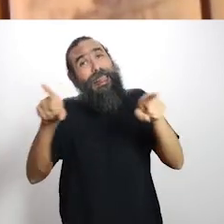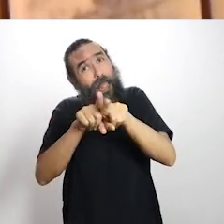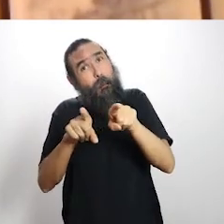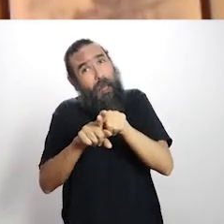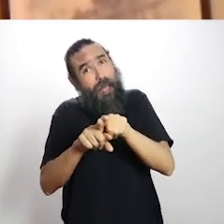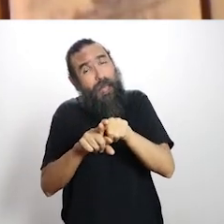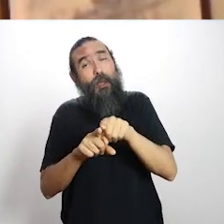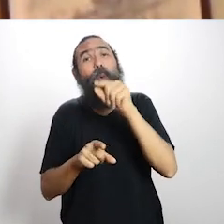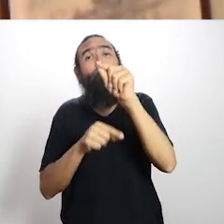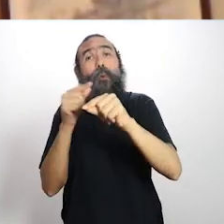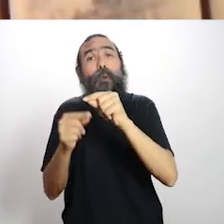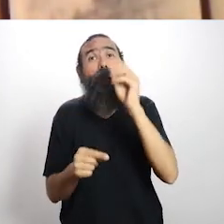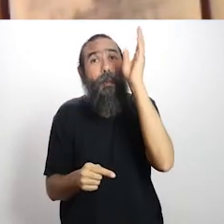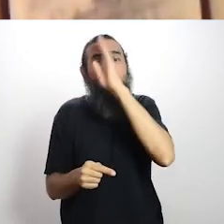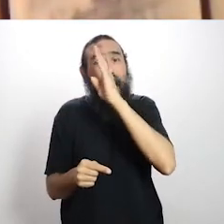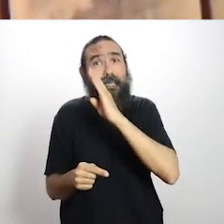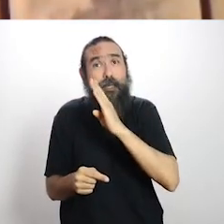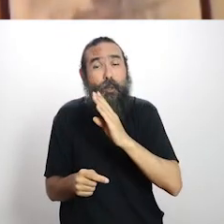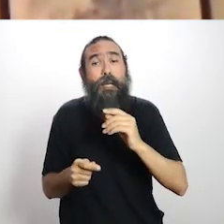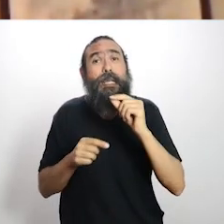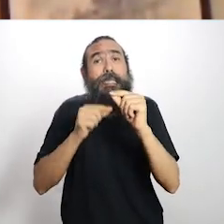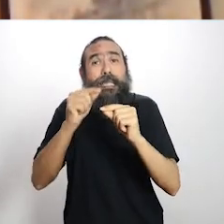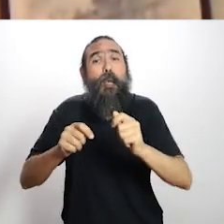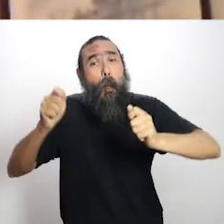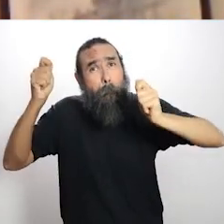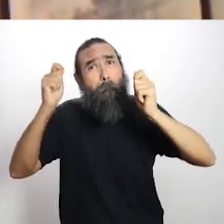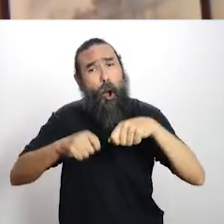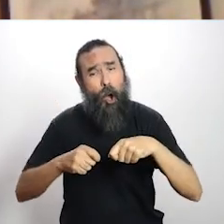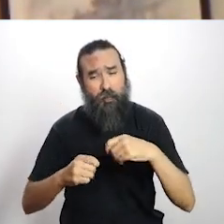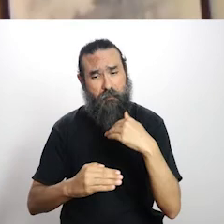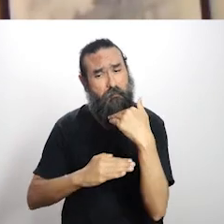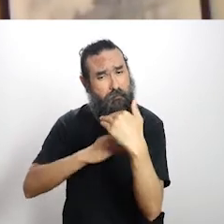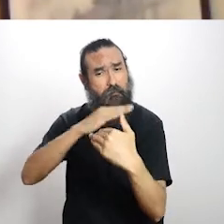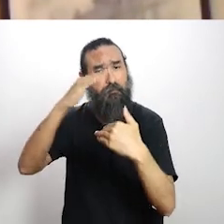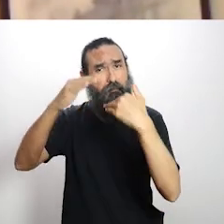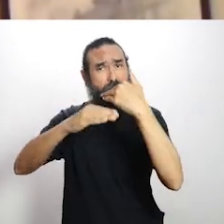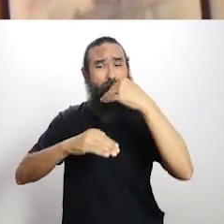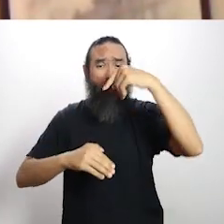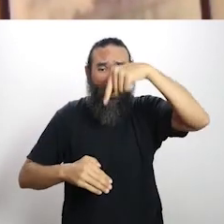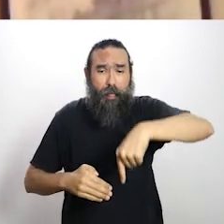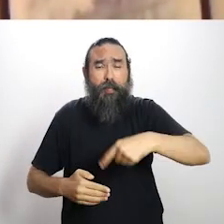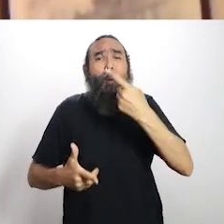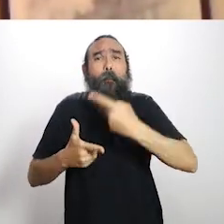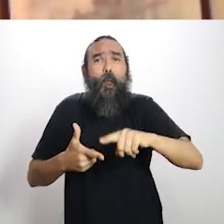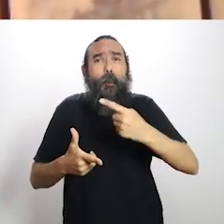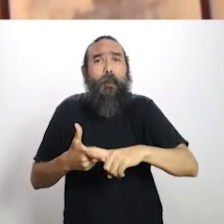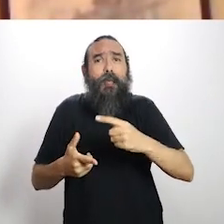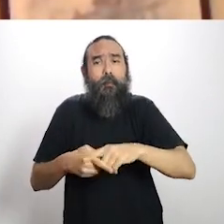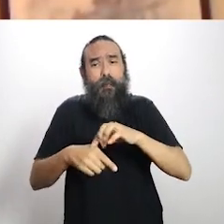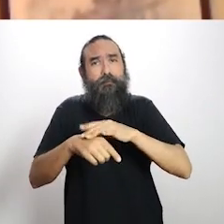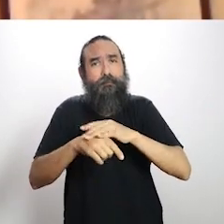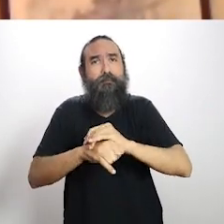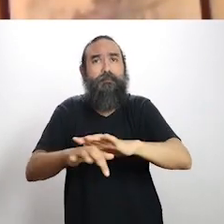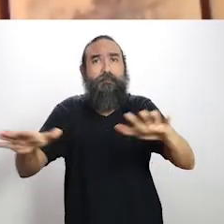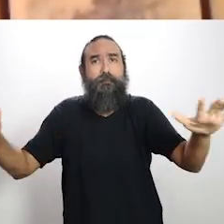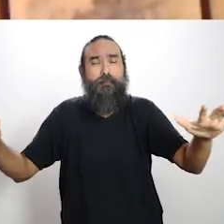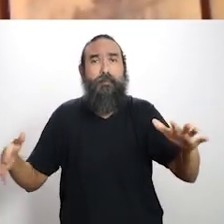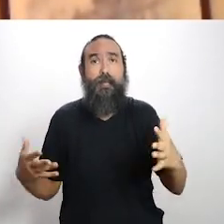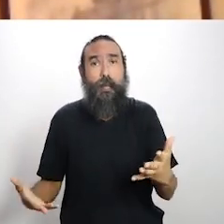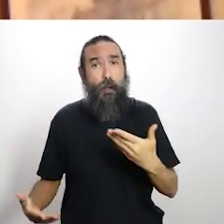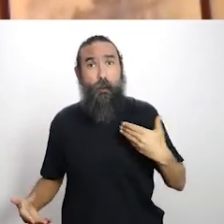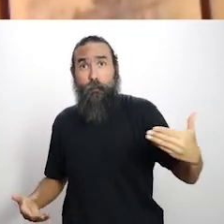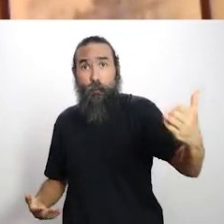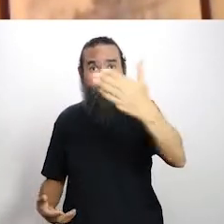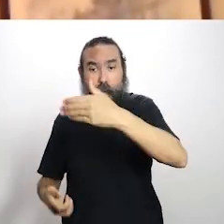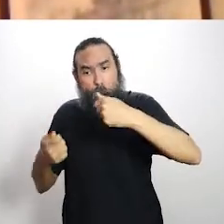esforço de esforço geral do povo brasileiro e quem sabe a cultura ao aplicar bem essa lei nesse